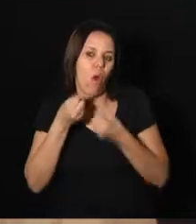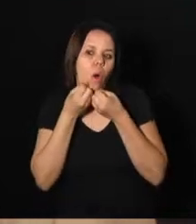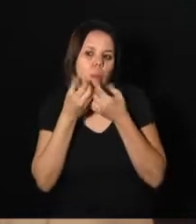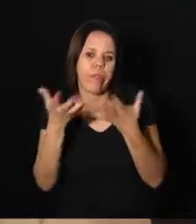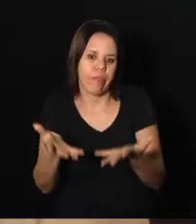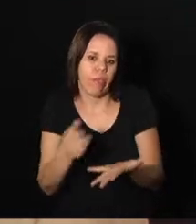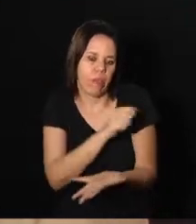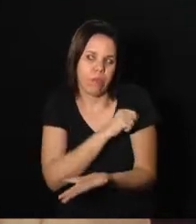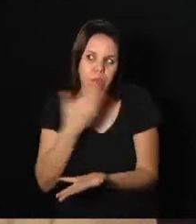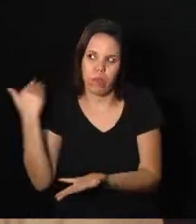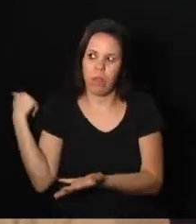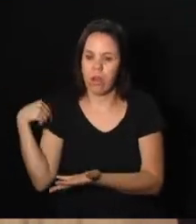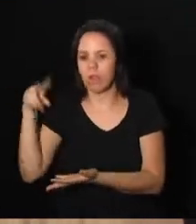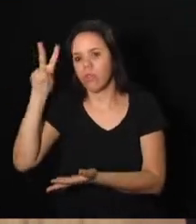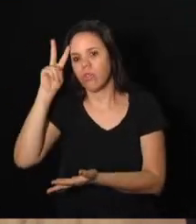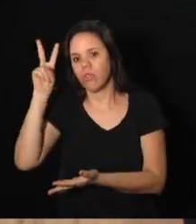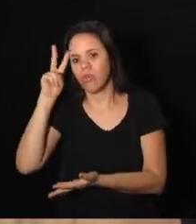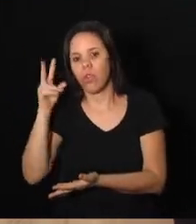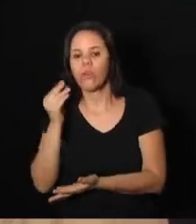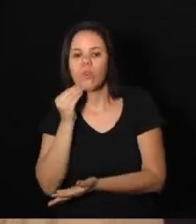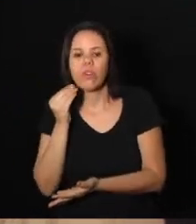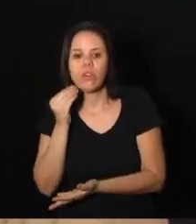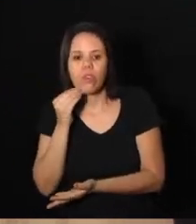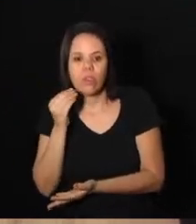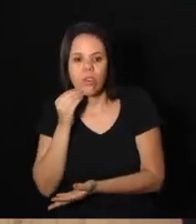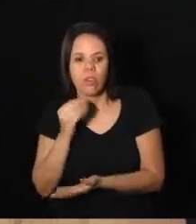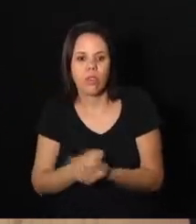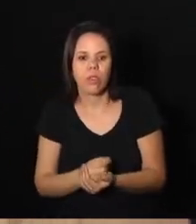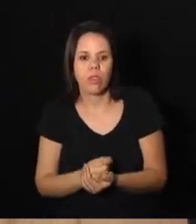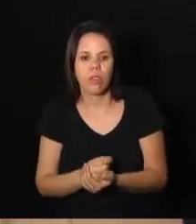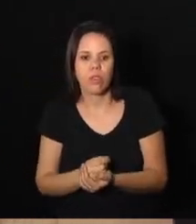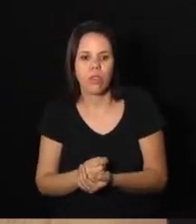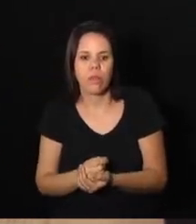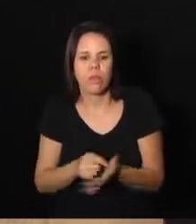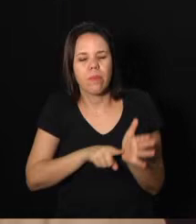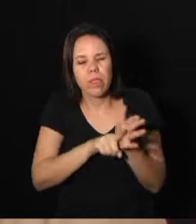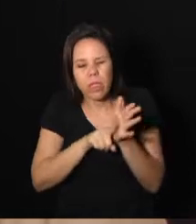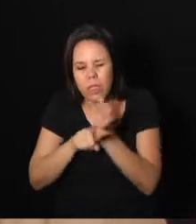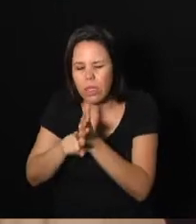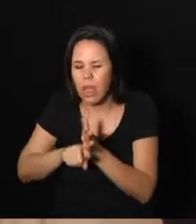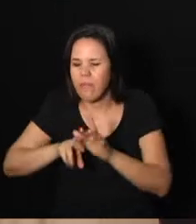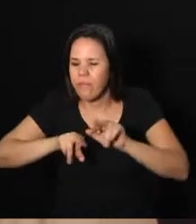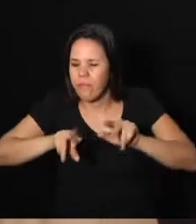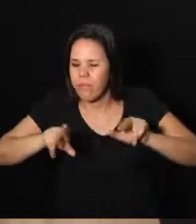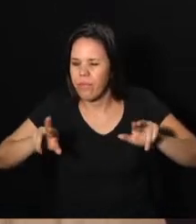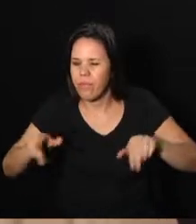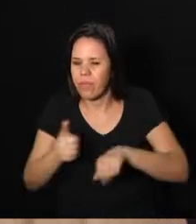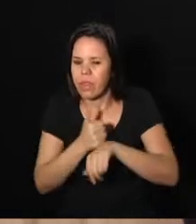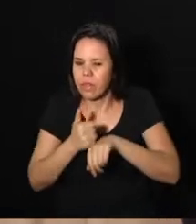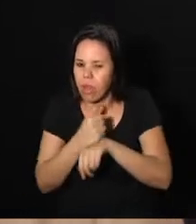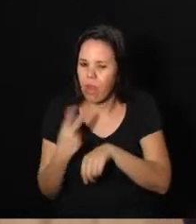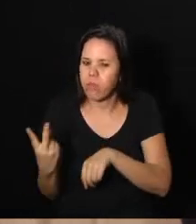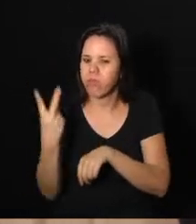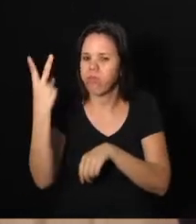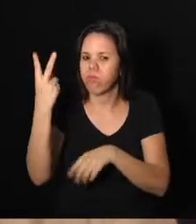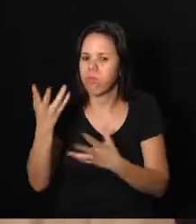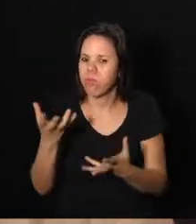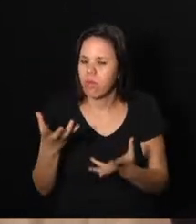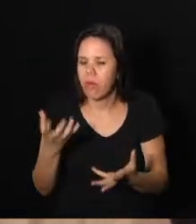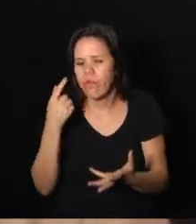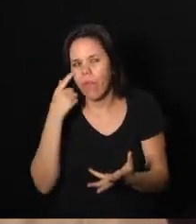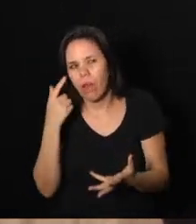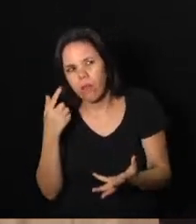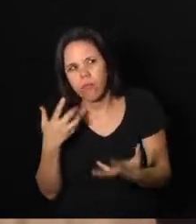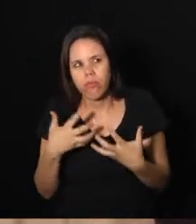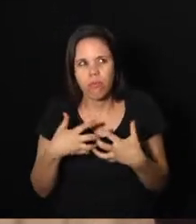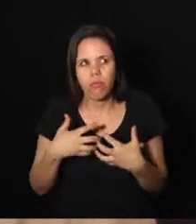na segunda-feira que era uma oportunidade deles verem várias áreas, né? Era para eles valorizarem bastante